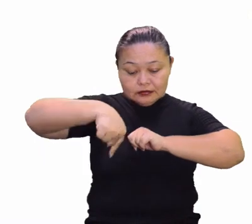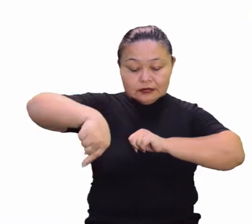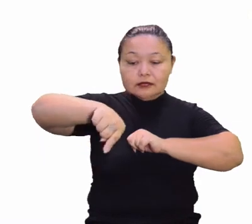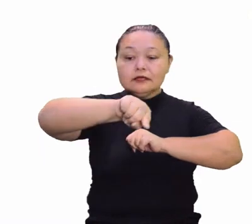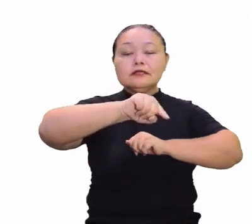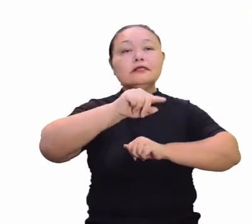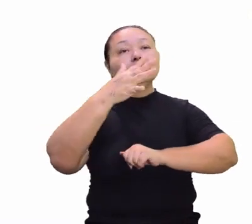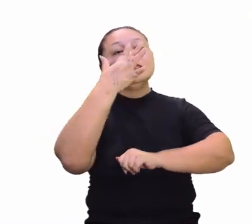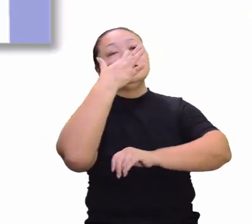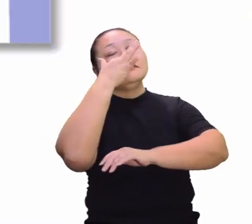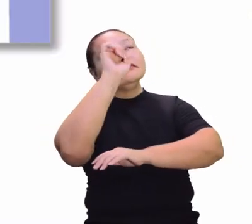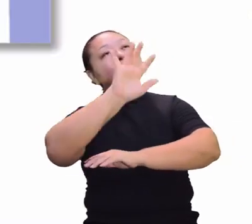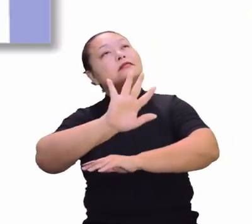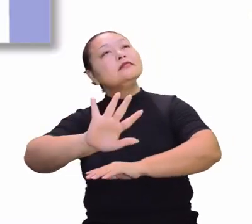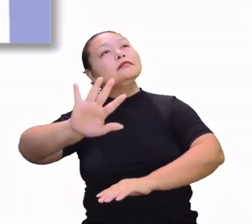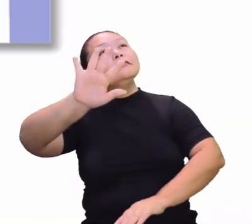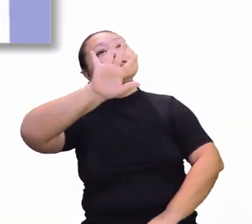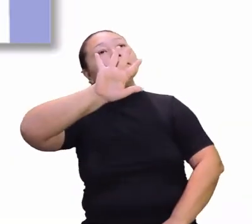da paisagem.